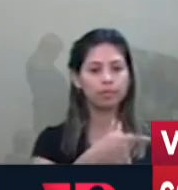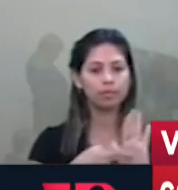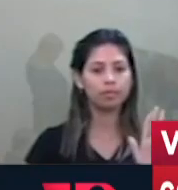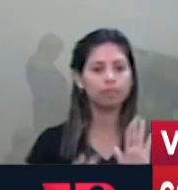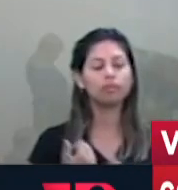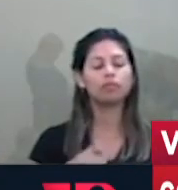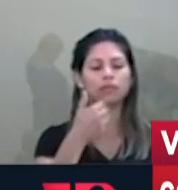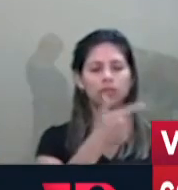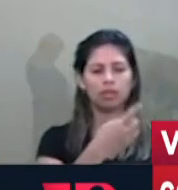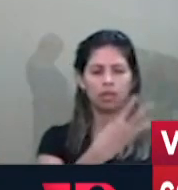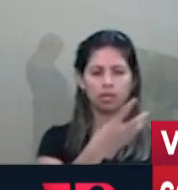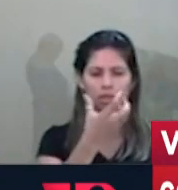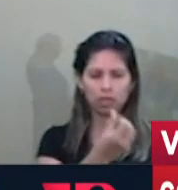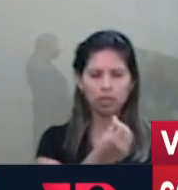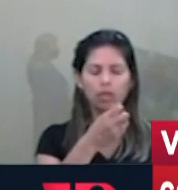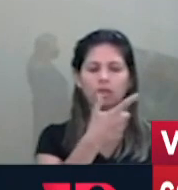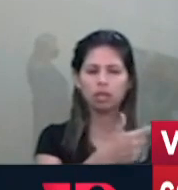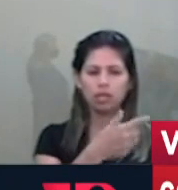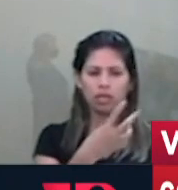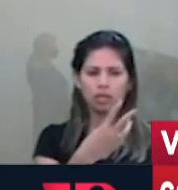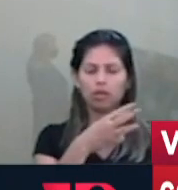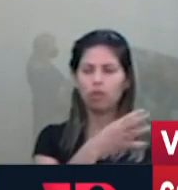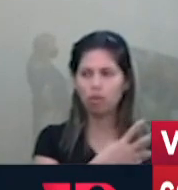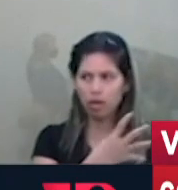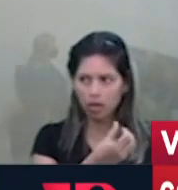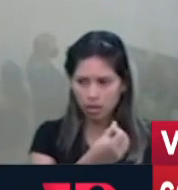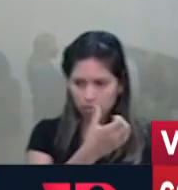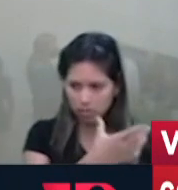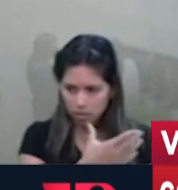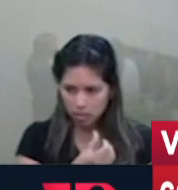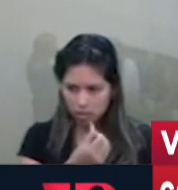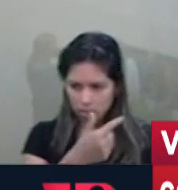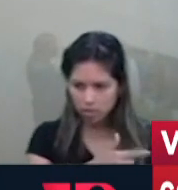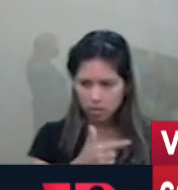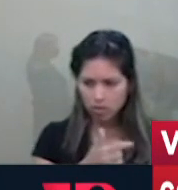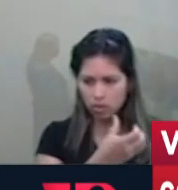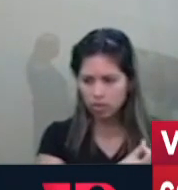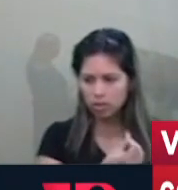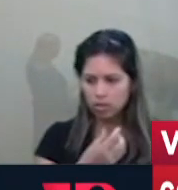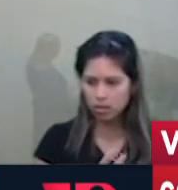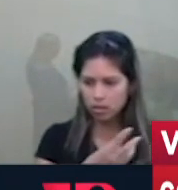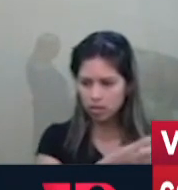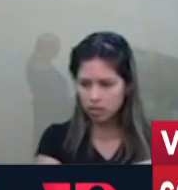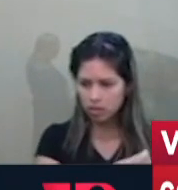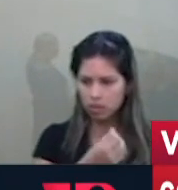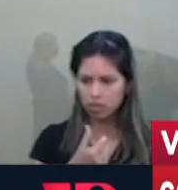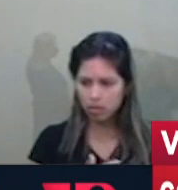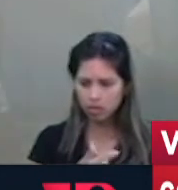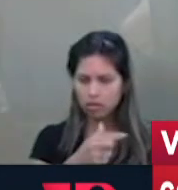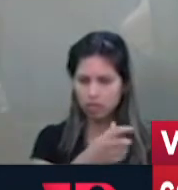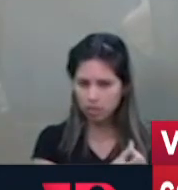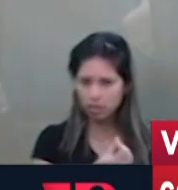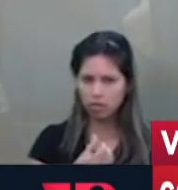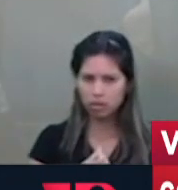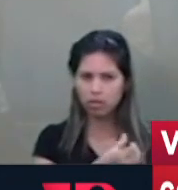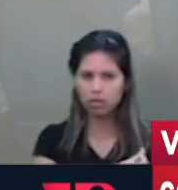O recurso vai atender projetos do Ministério da Agricultura, como o Programa Nacional de Fortalecimento da Agricultura Familiar,